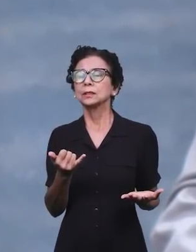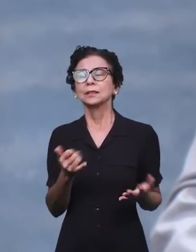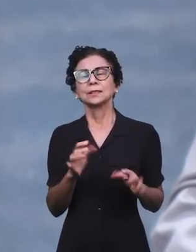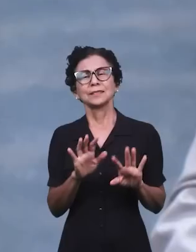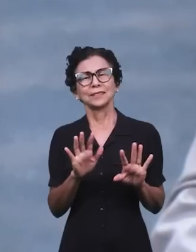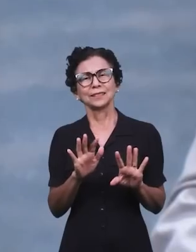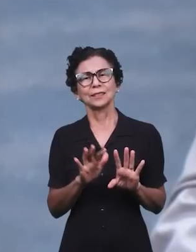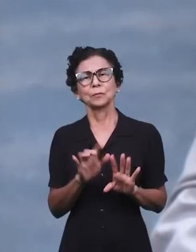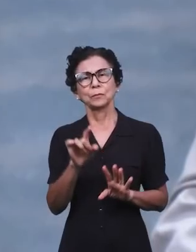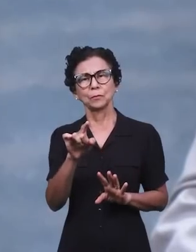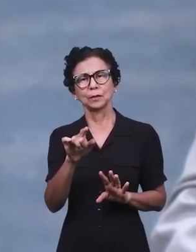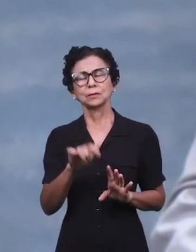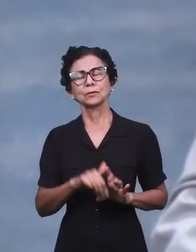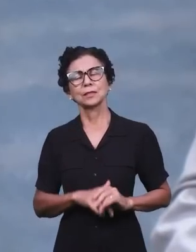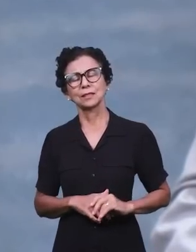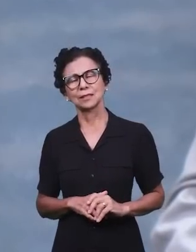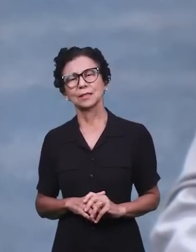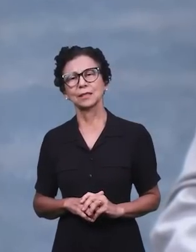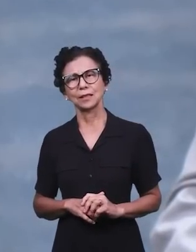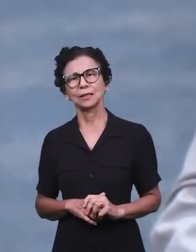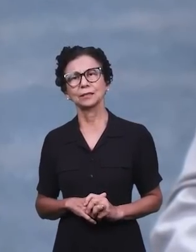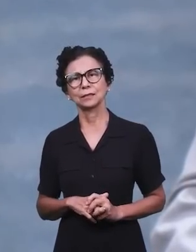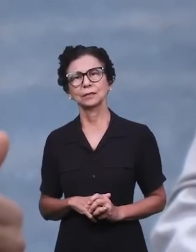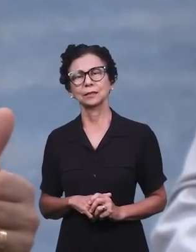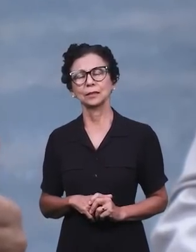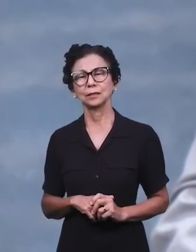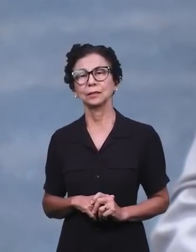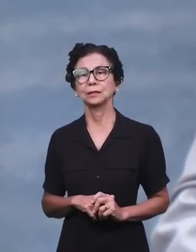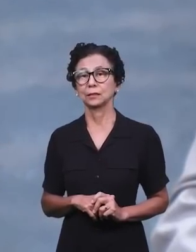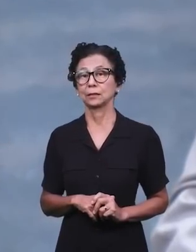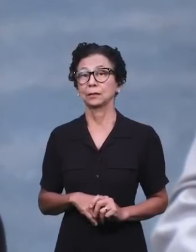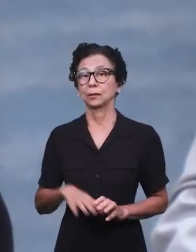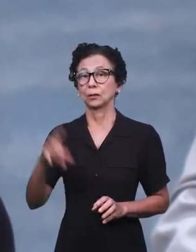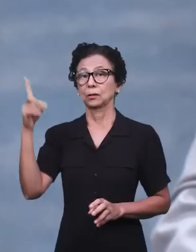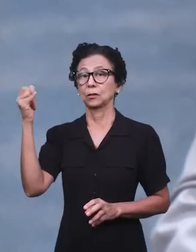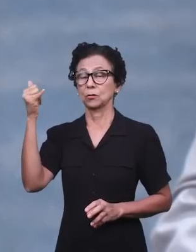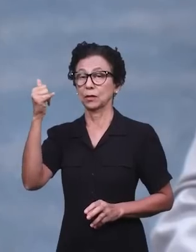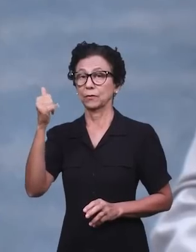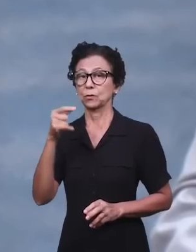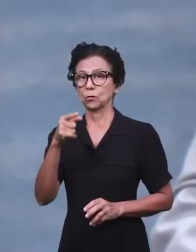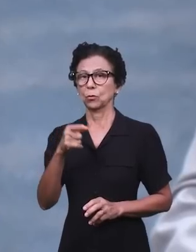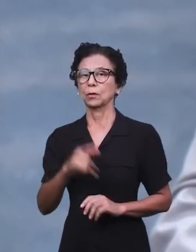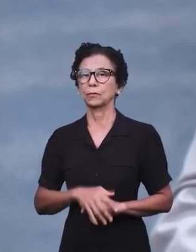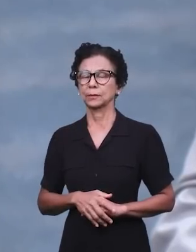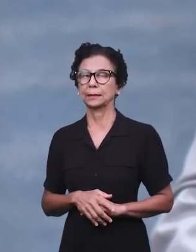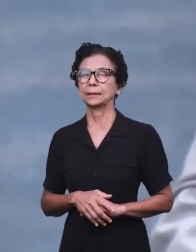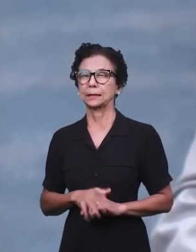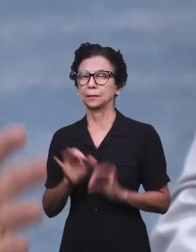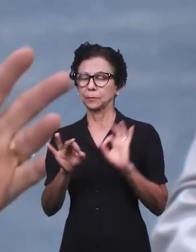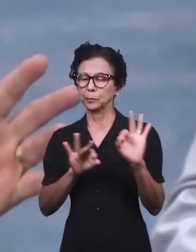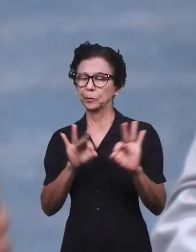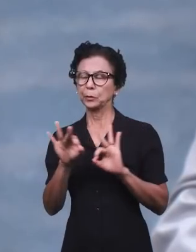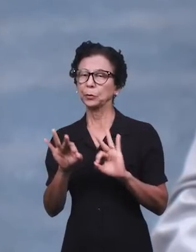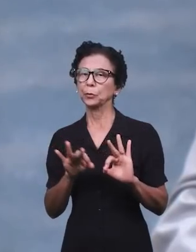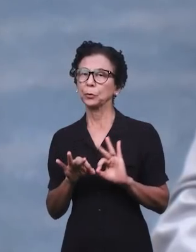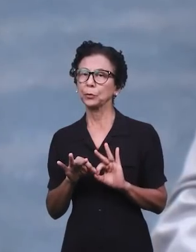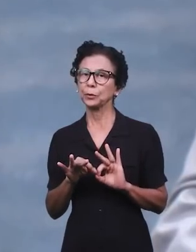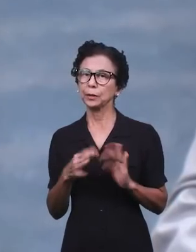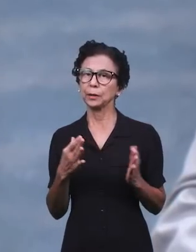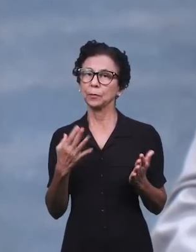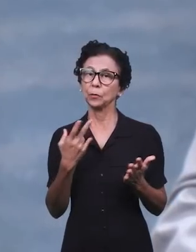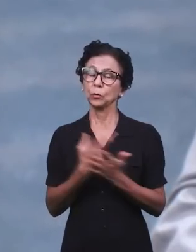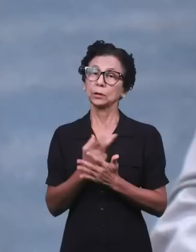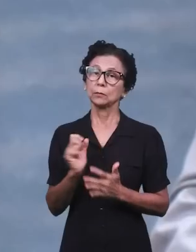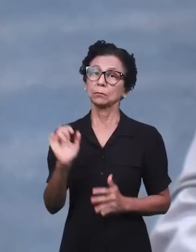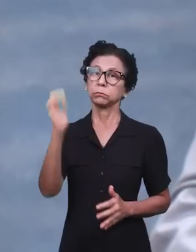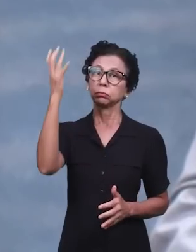na posição e você teve condição de se proteger, se garantir espiritualmente daquele momento. Que não é o caso do